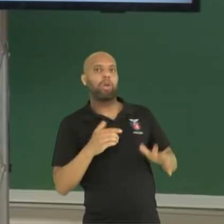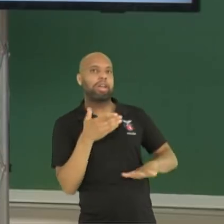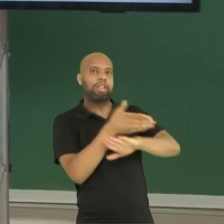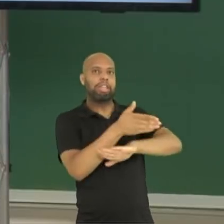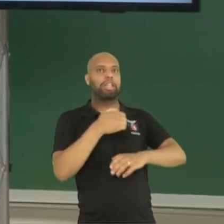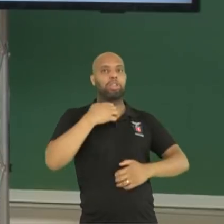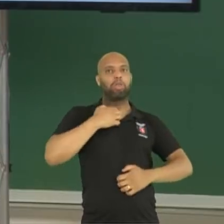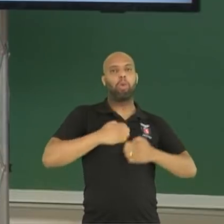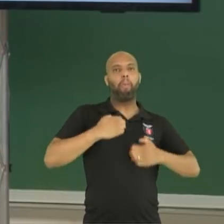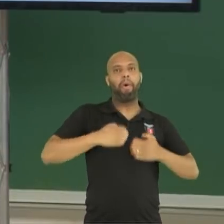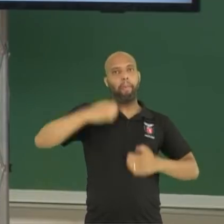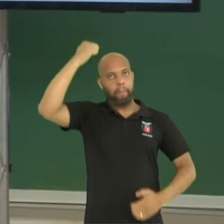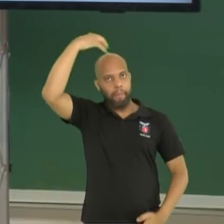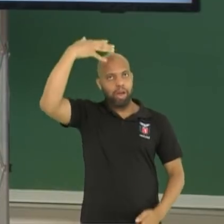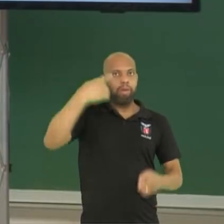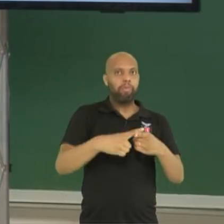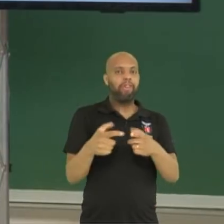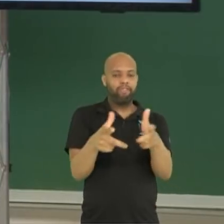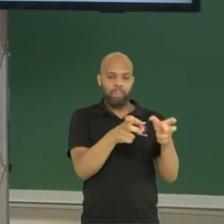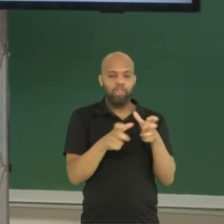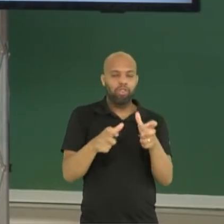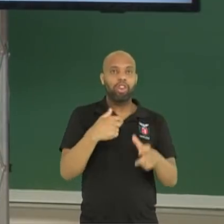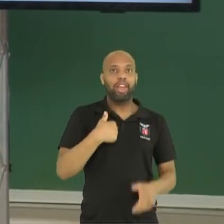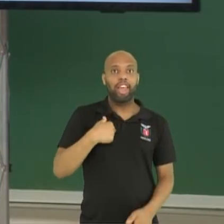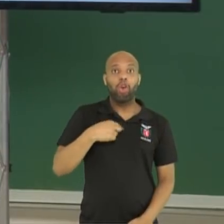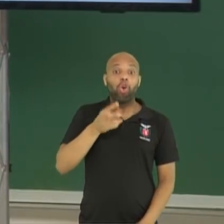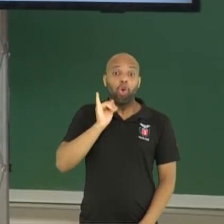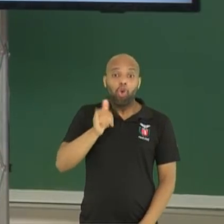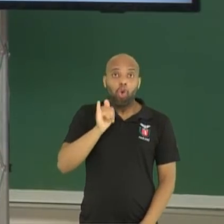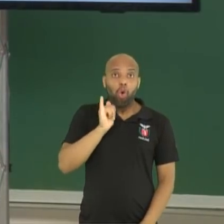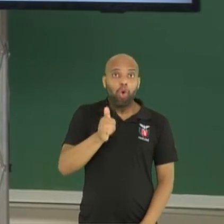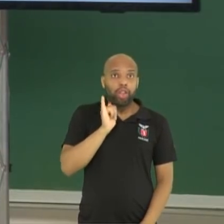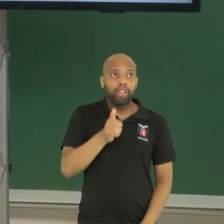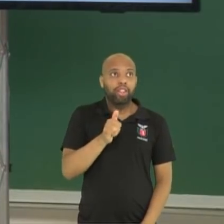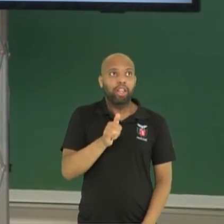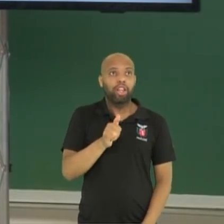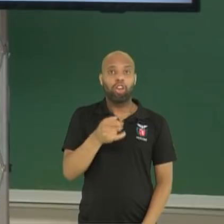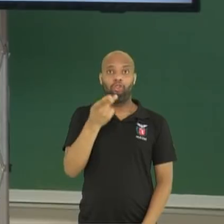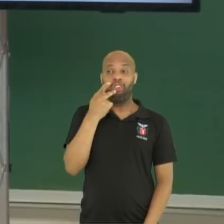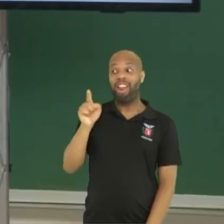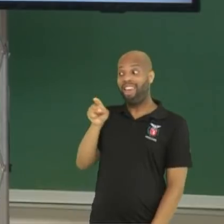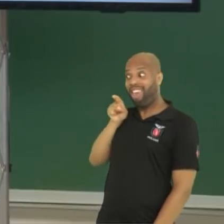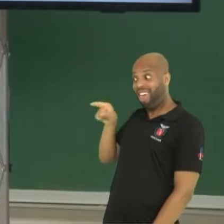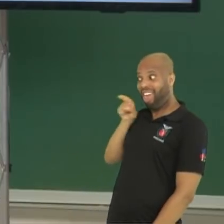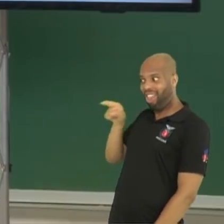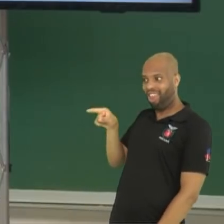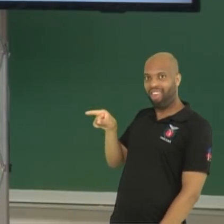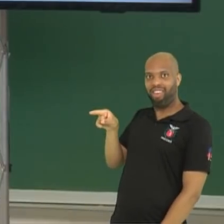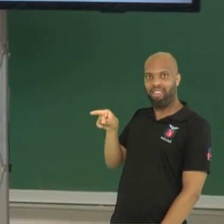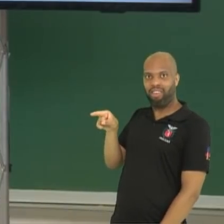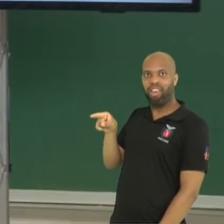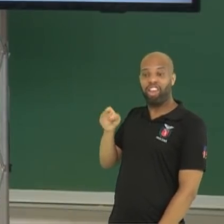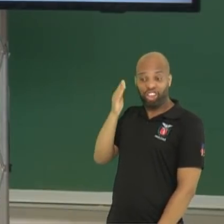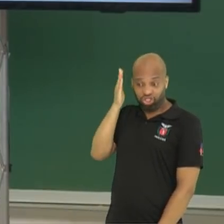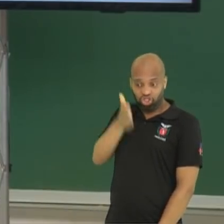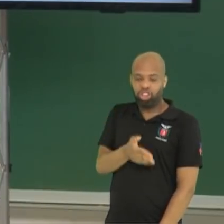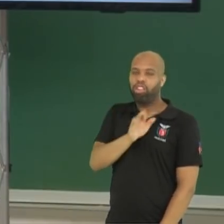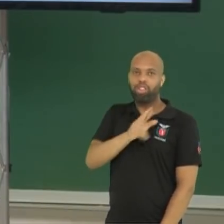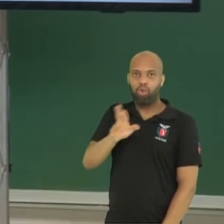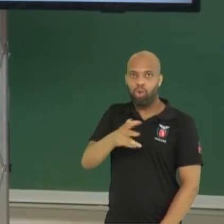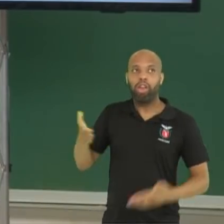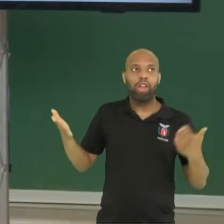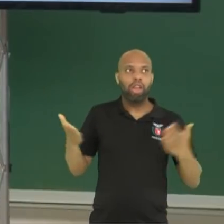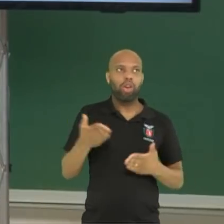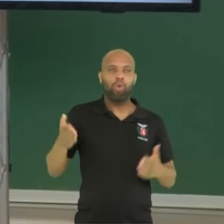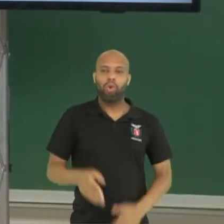neste momento porque estava jogando videogame. Então, eu estou contando. Nesse caso, o discurso seria indireto, tá? Agora